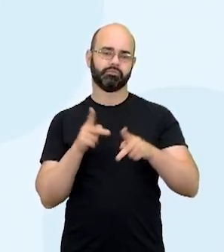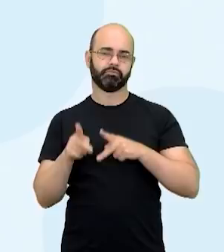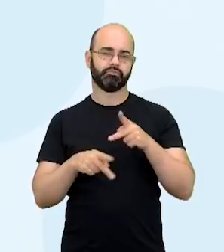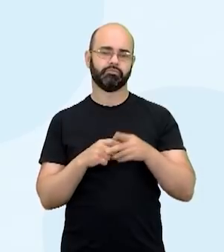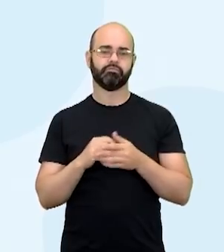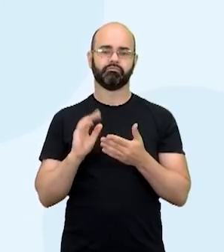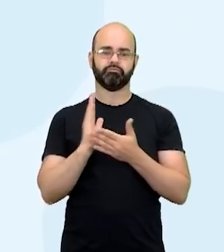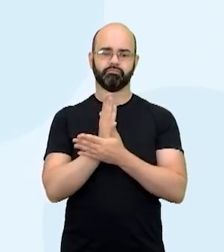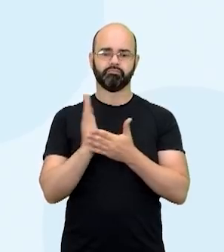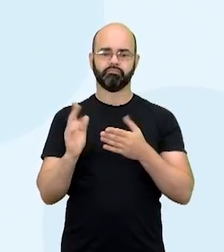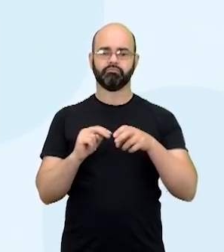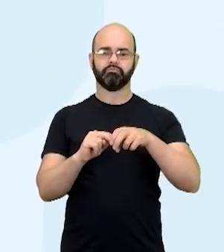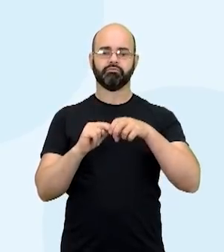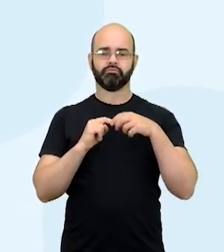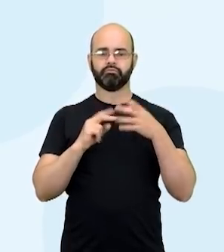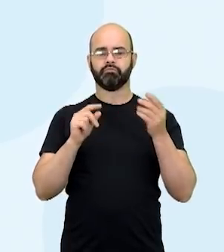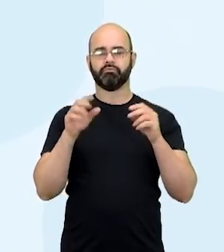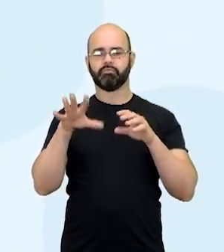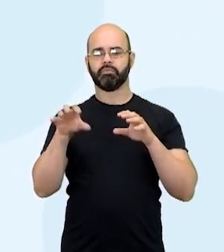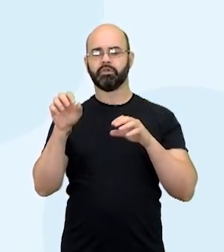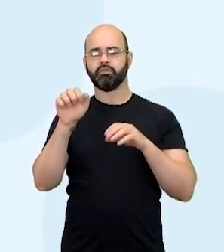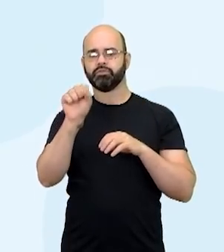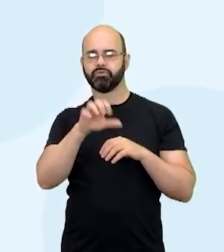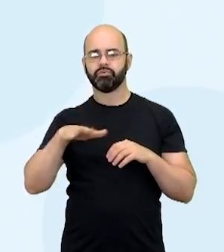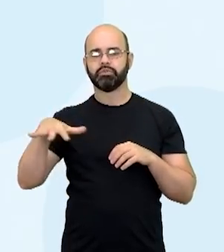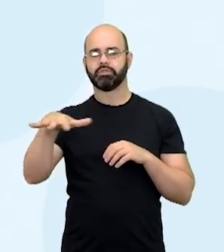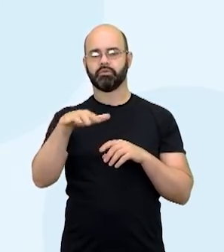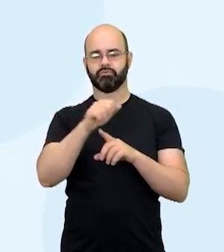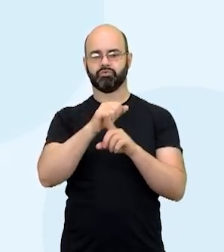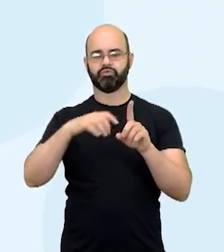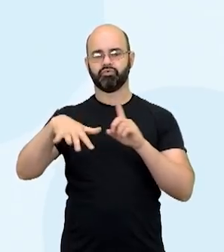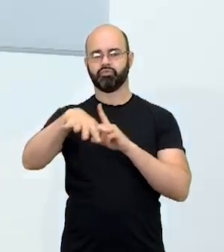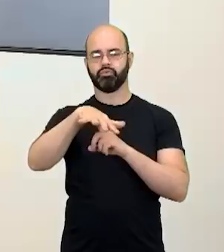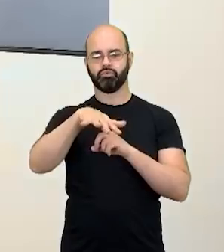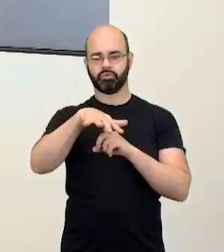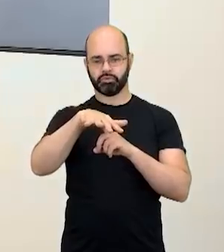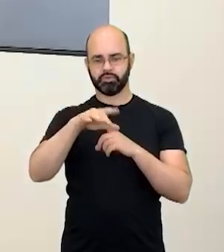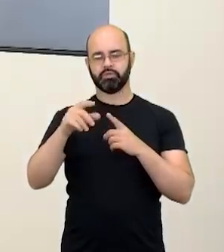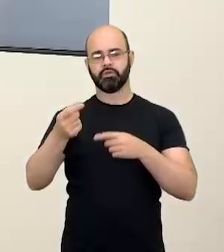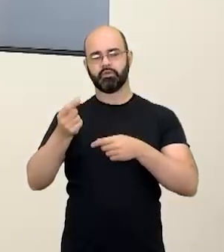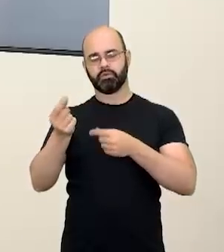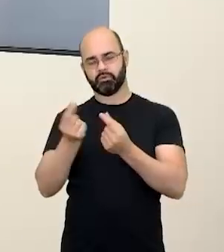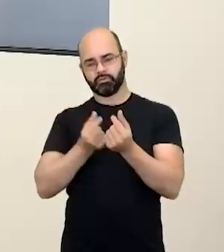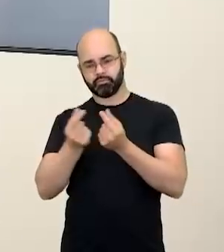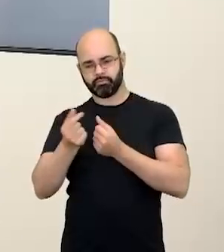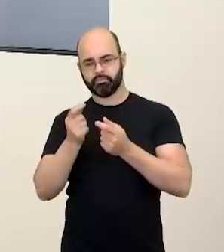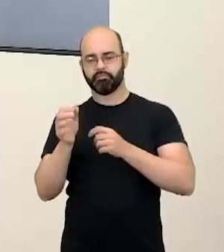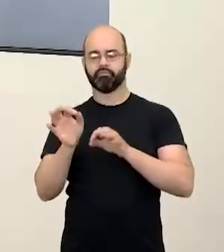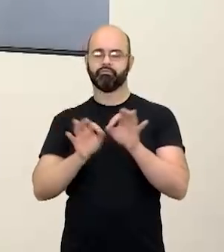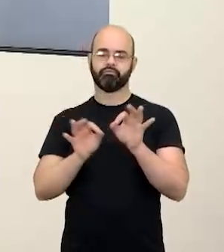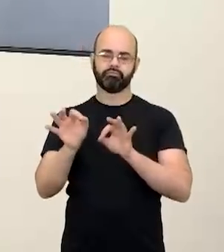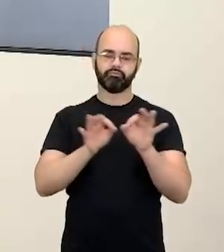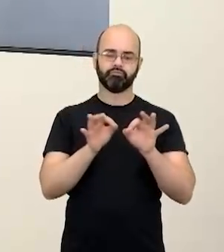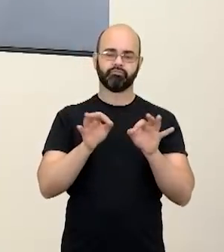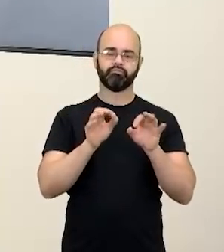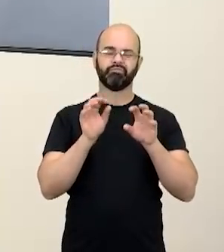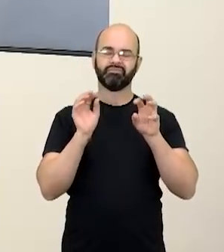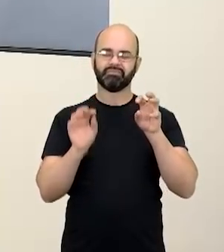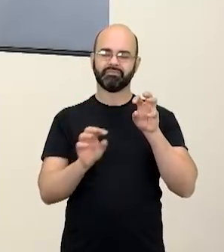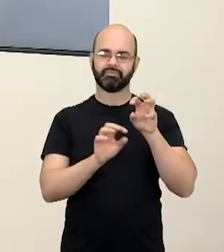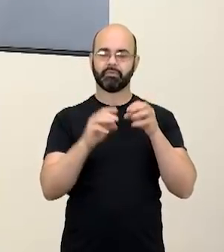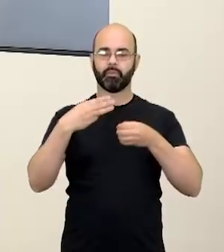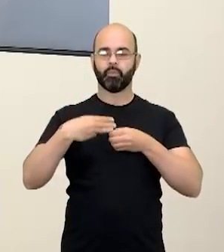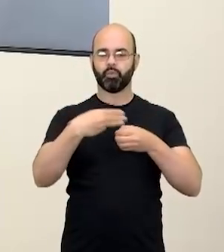subdivisões, né, para a distribuição de áreas sociais, né, e processos econômicos em cada município, tá